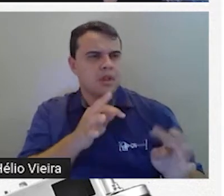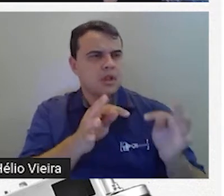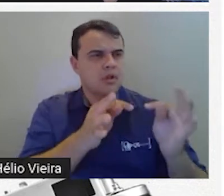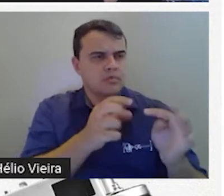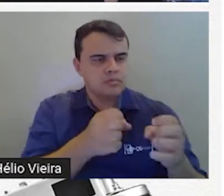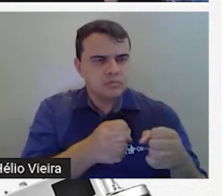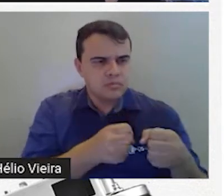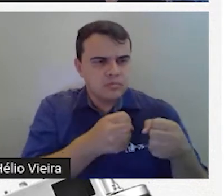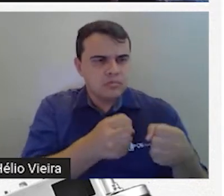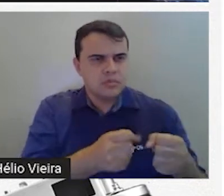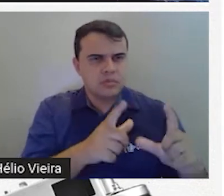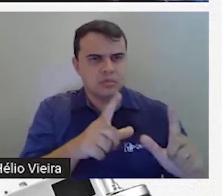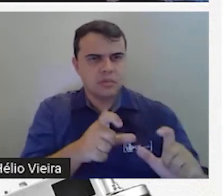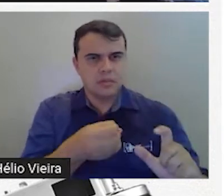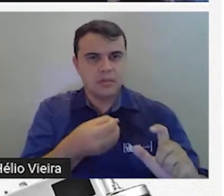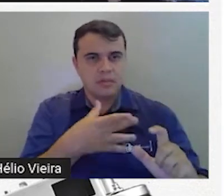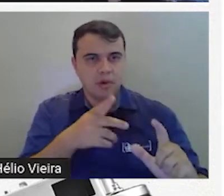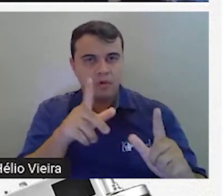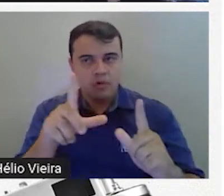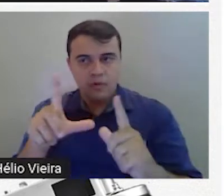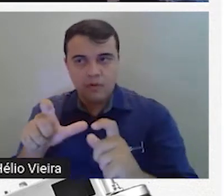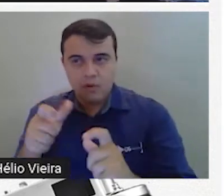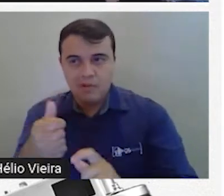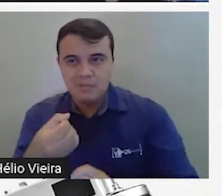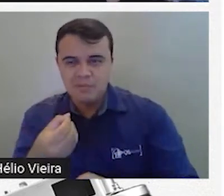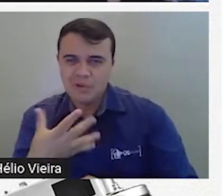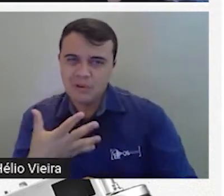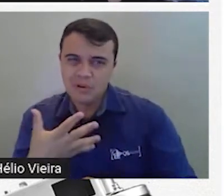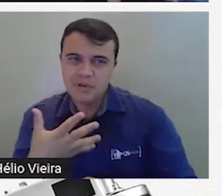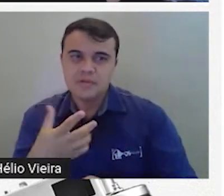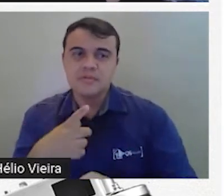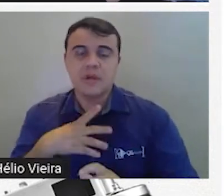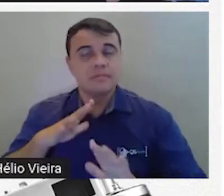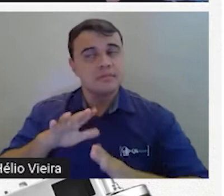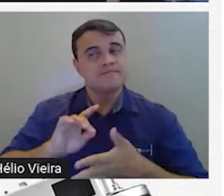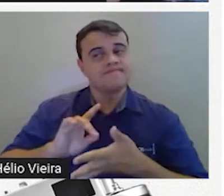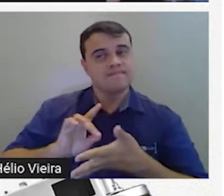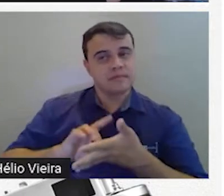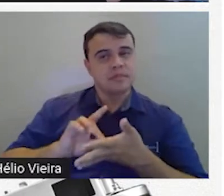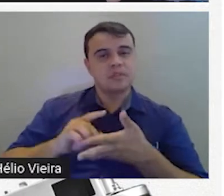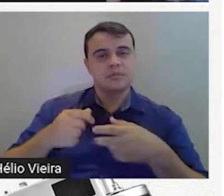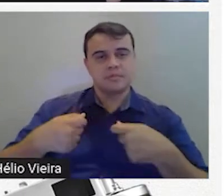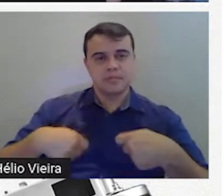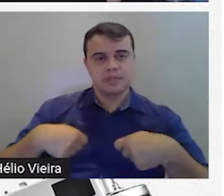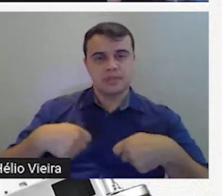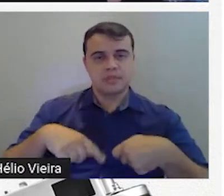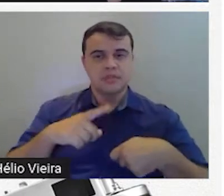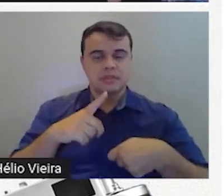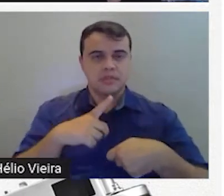ter um equipamento muito bom para tirar uma fotografia boa. Mas, na verdade, a gente precisa